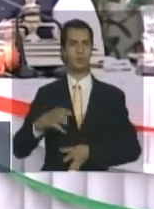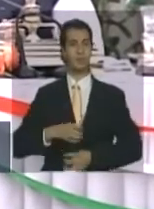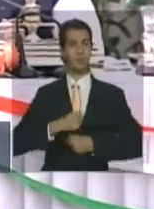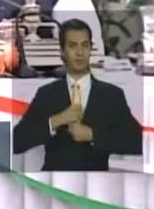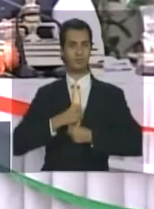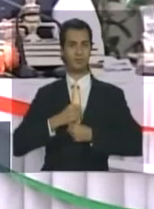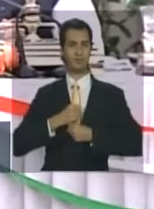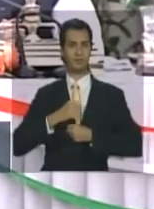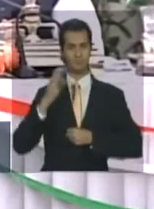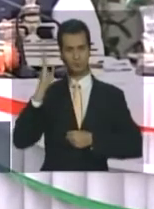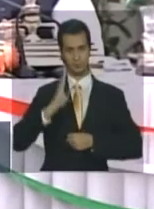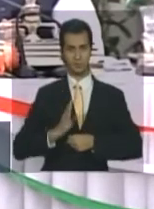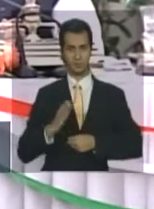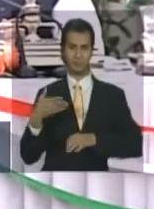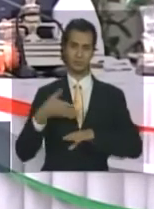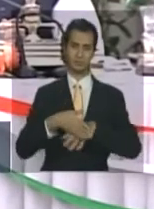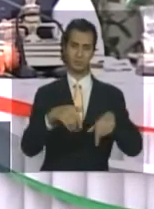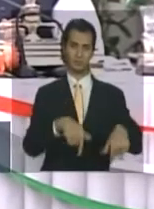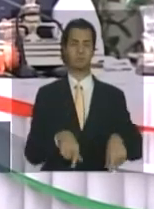também cumprimento